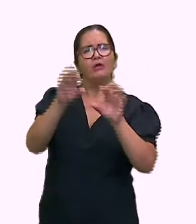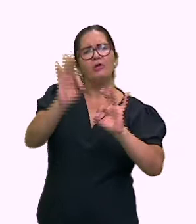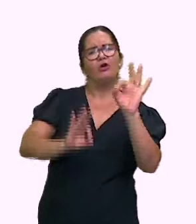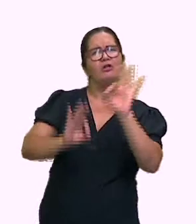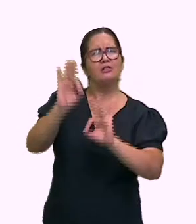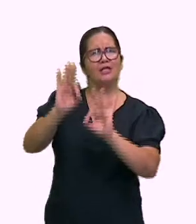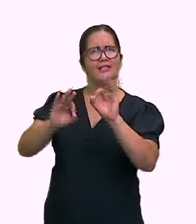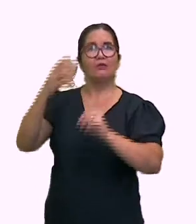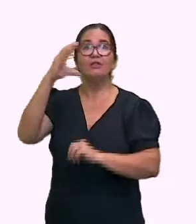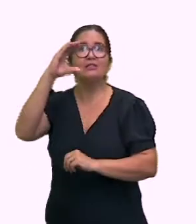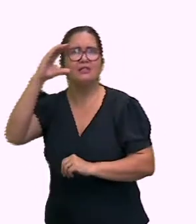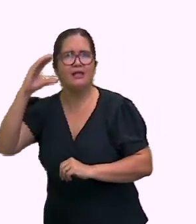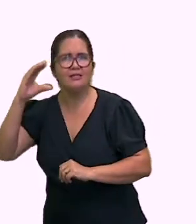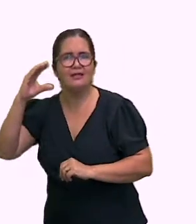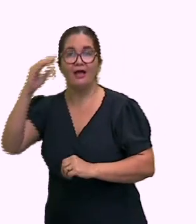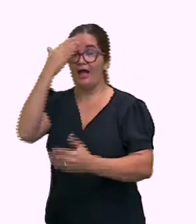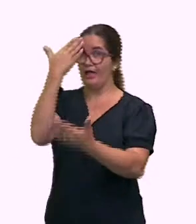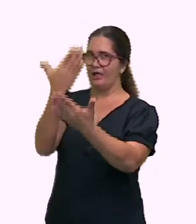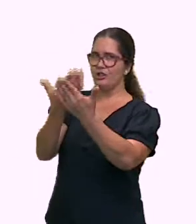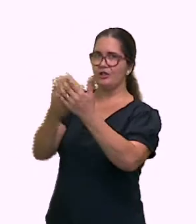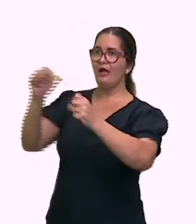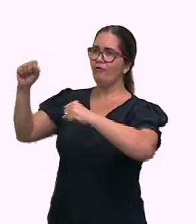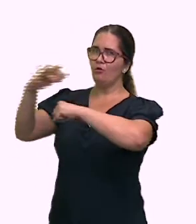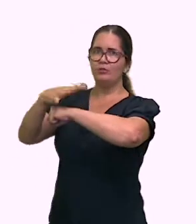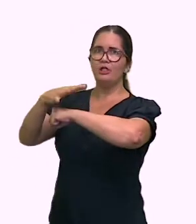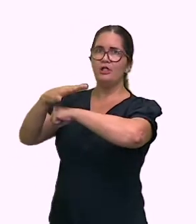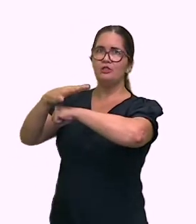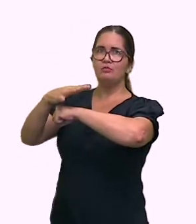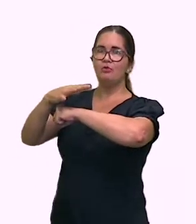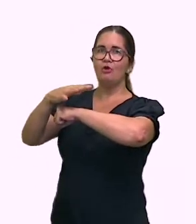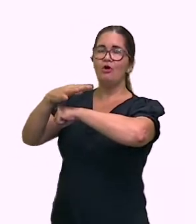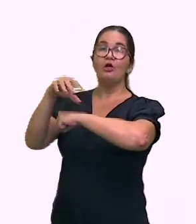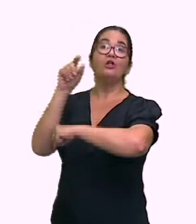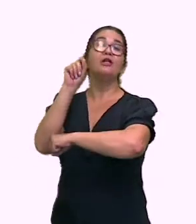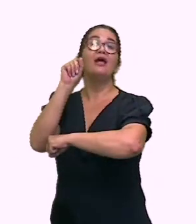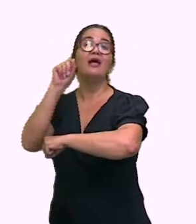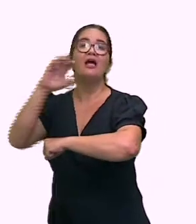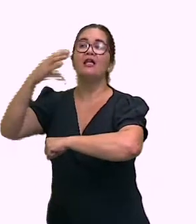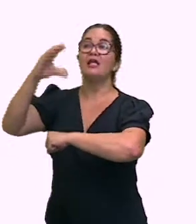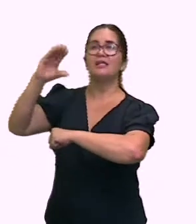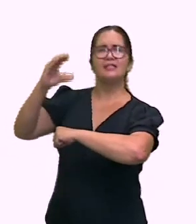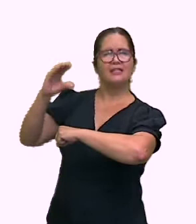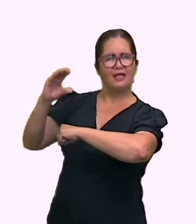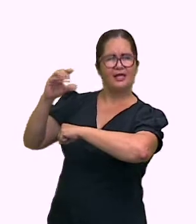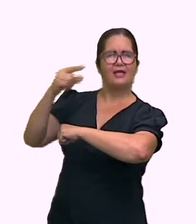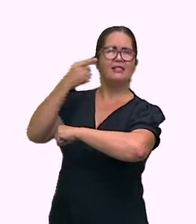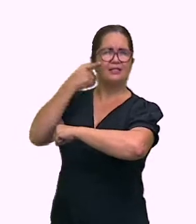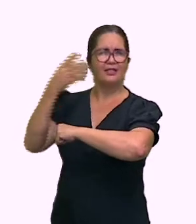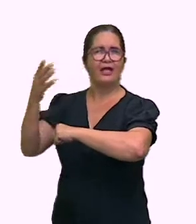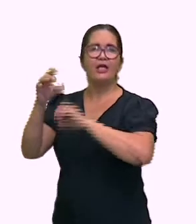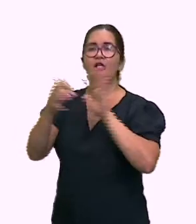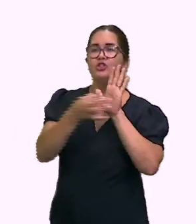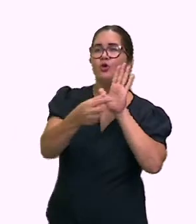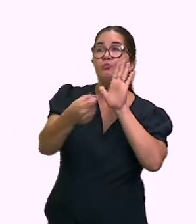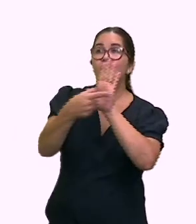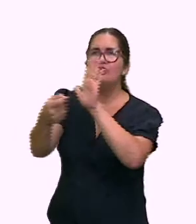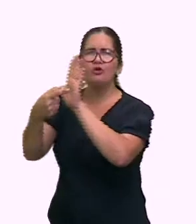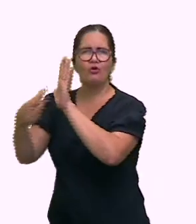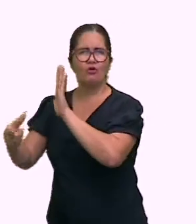científico tem a característica de observação, de hipótese,